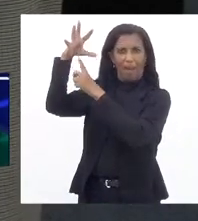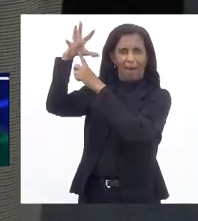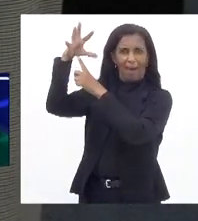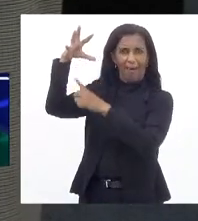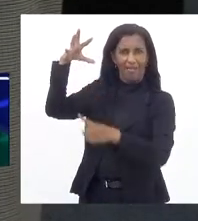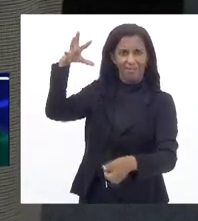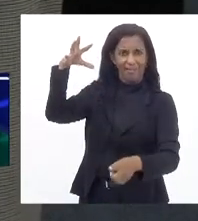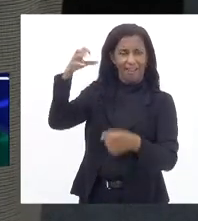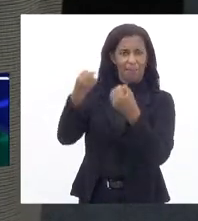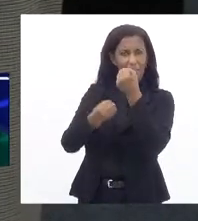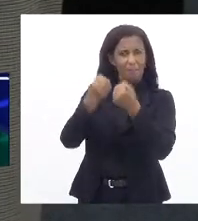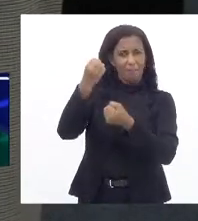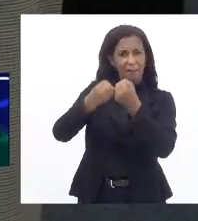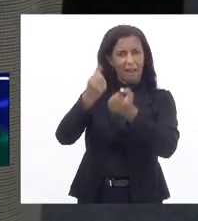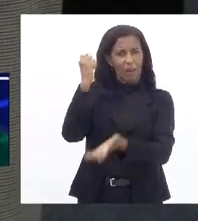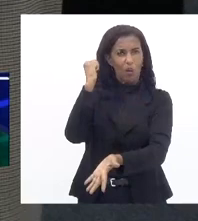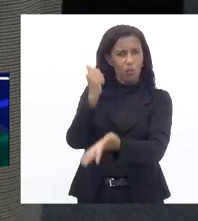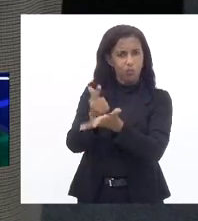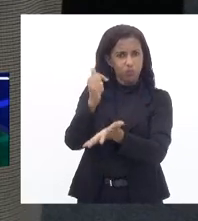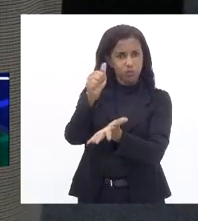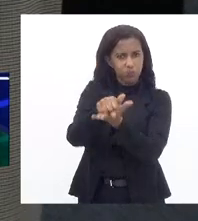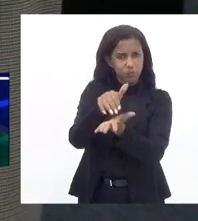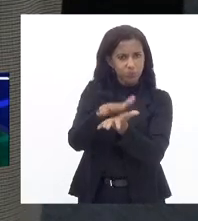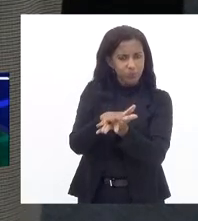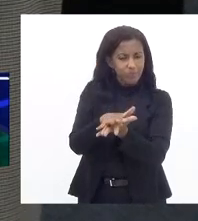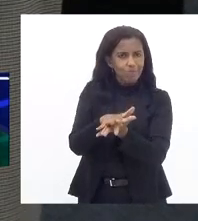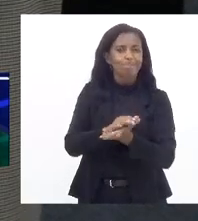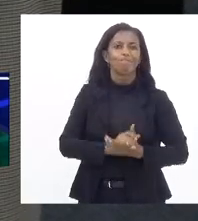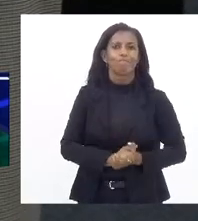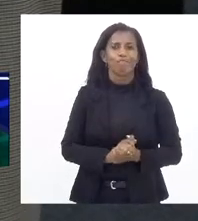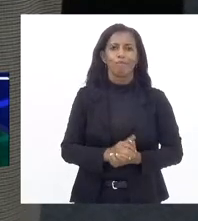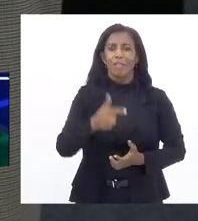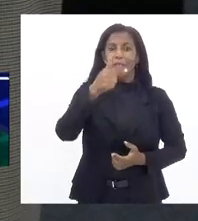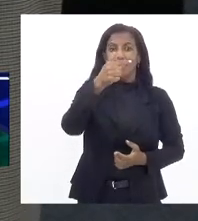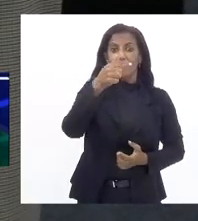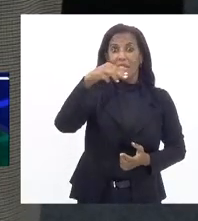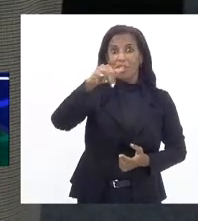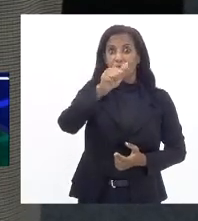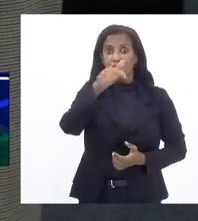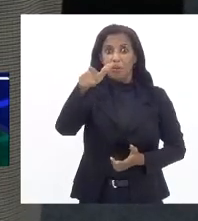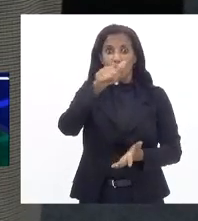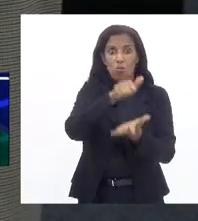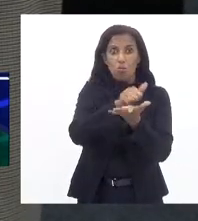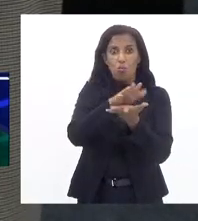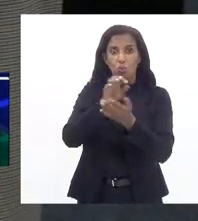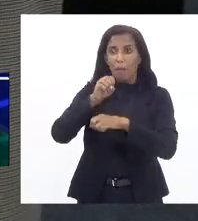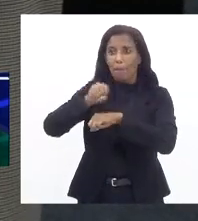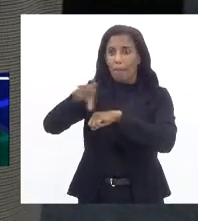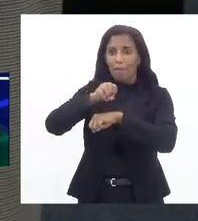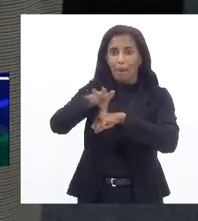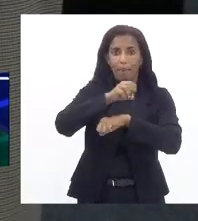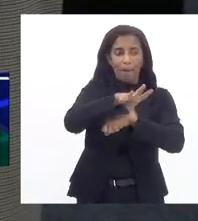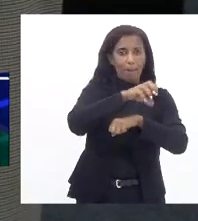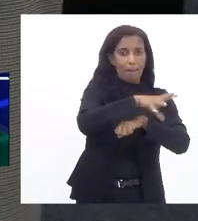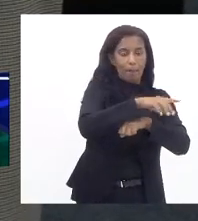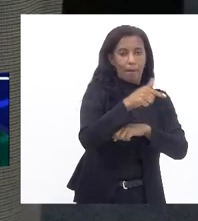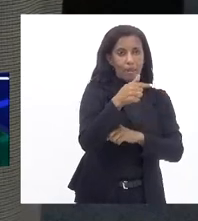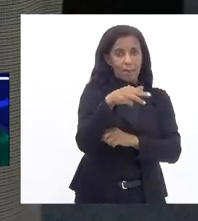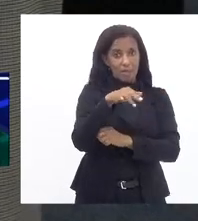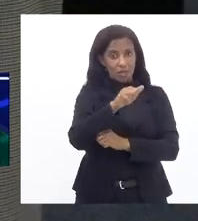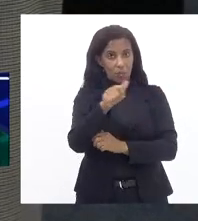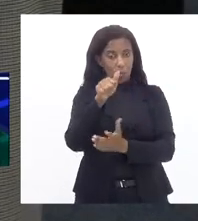etc., uma barbaridade. Cerca de 7 mil multas foram aplicadas. Das 7 mil